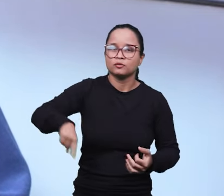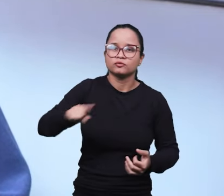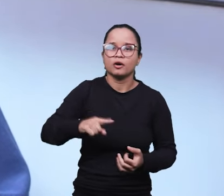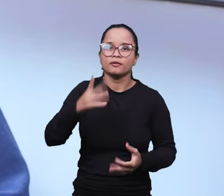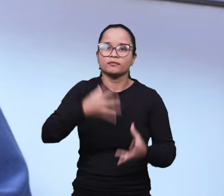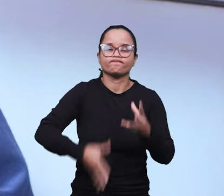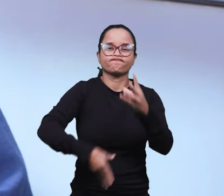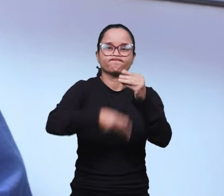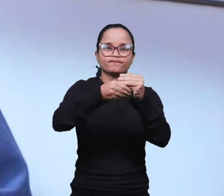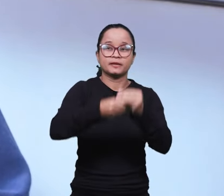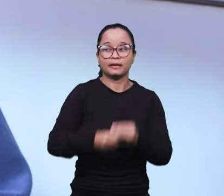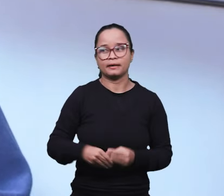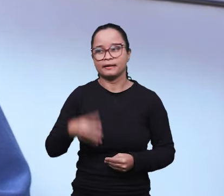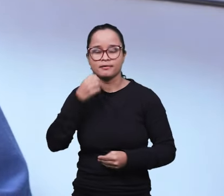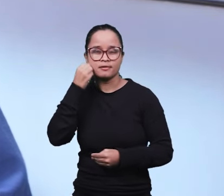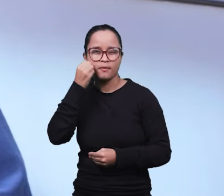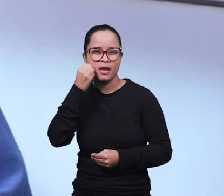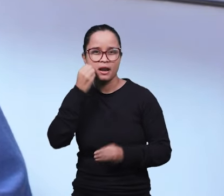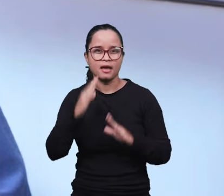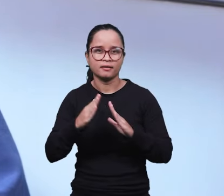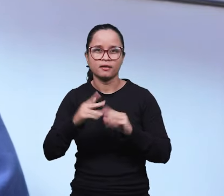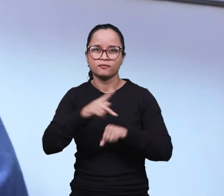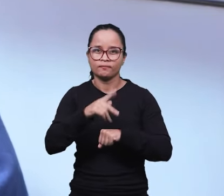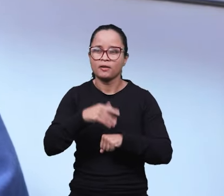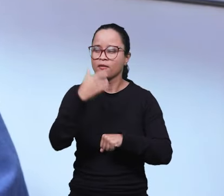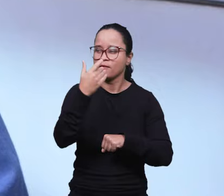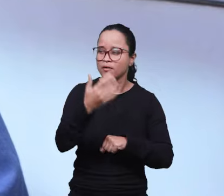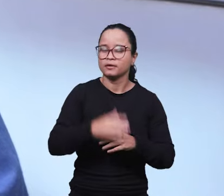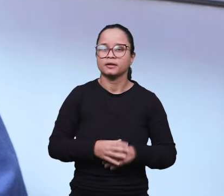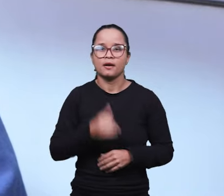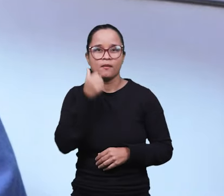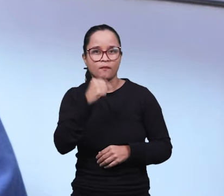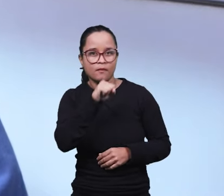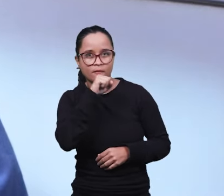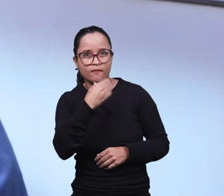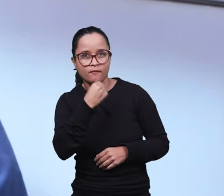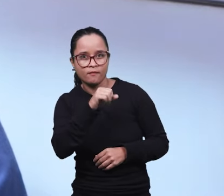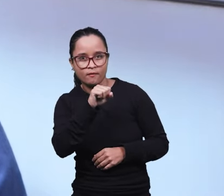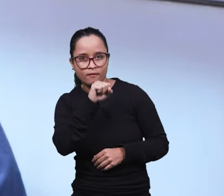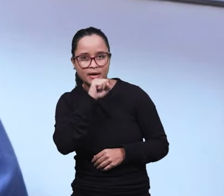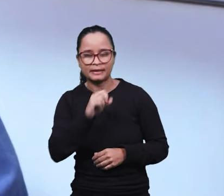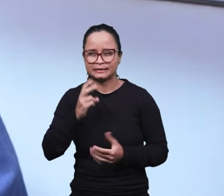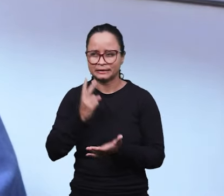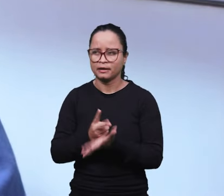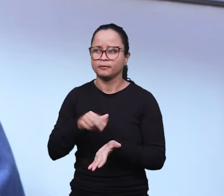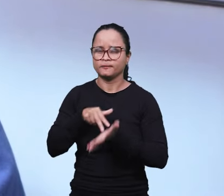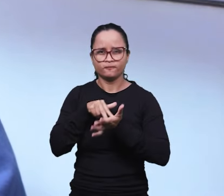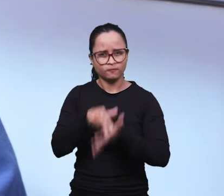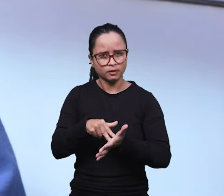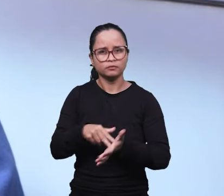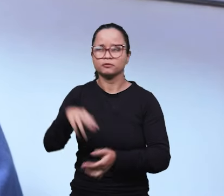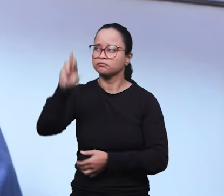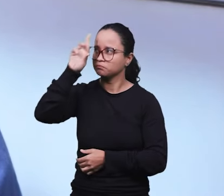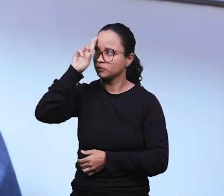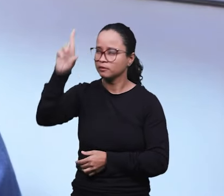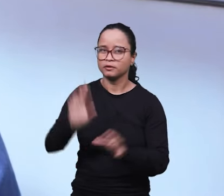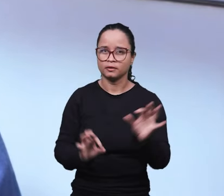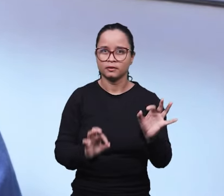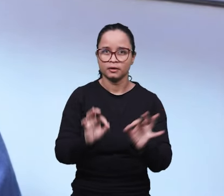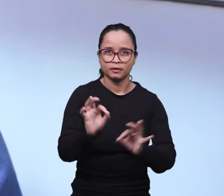para você sua mãe e seu pai estão aqui dizendo que você sempre foi muito bem posicionada no Senhor e preparada